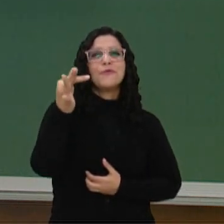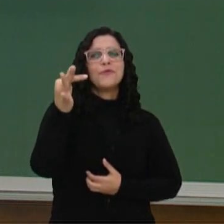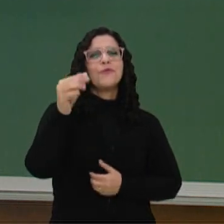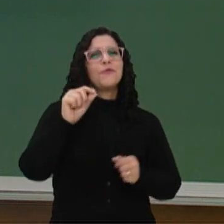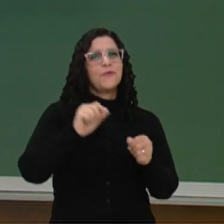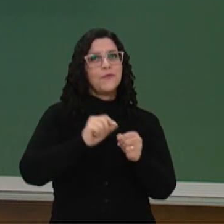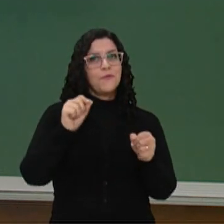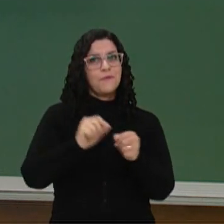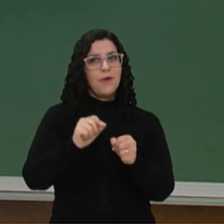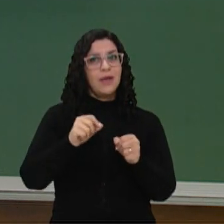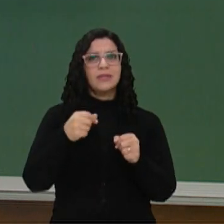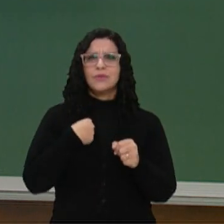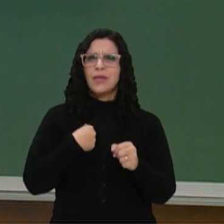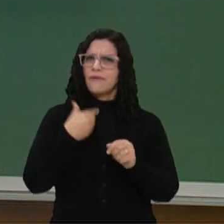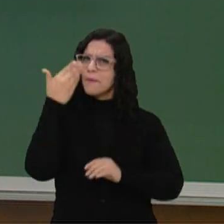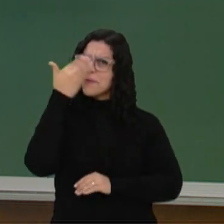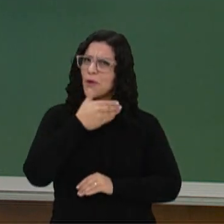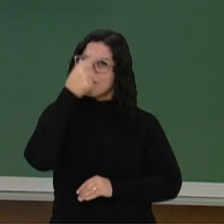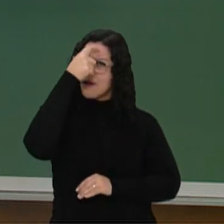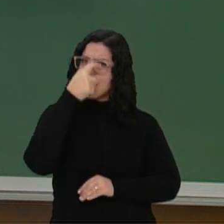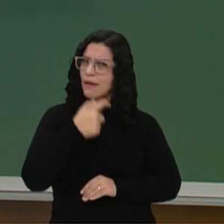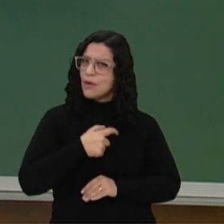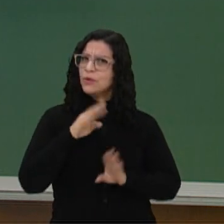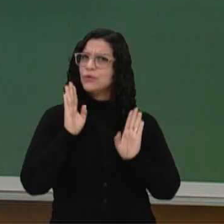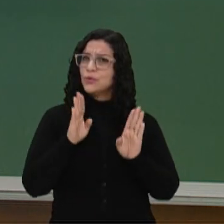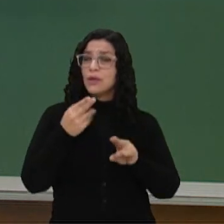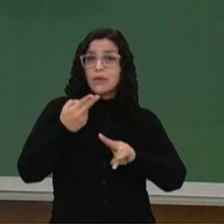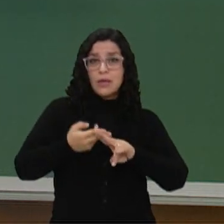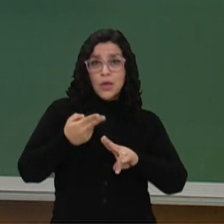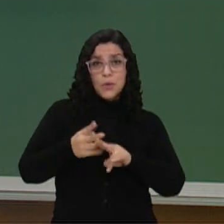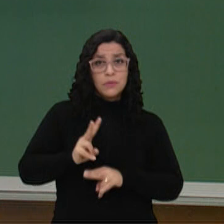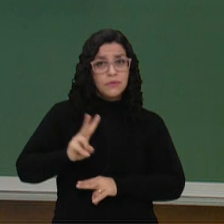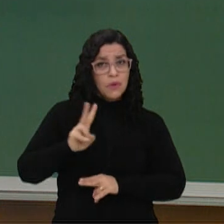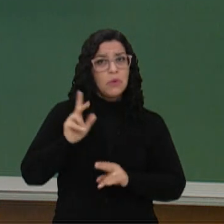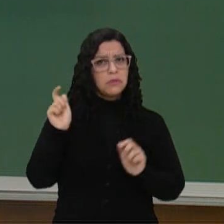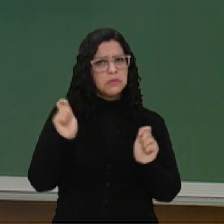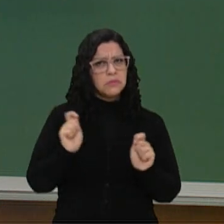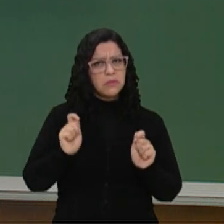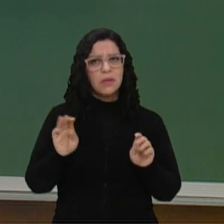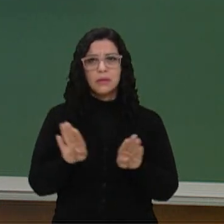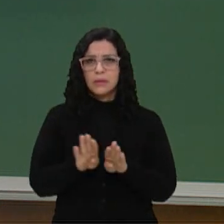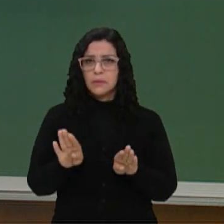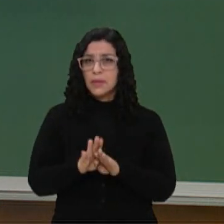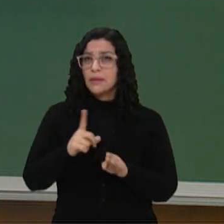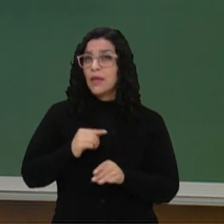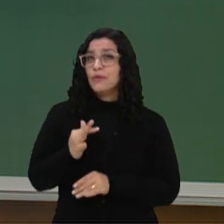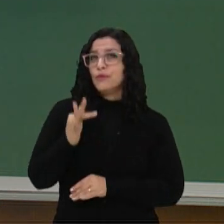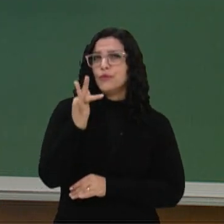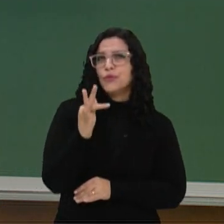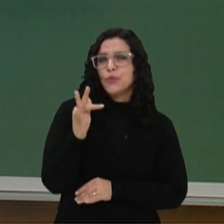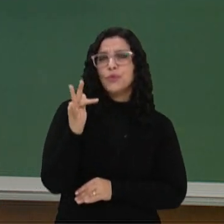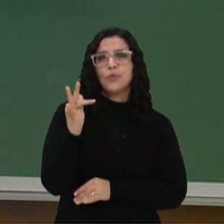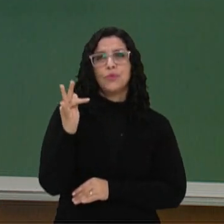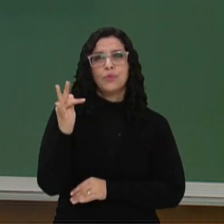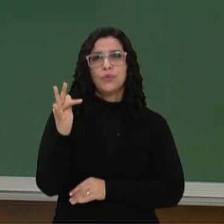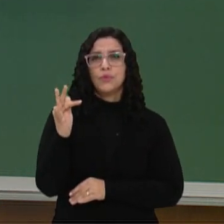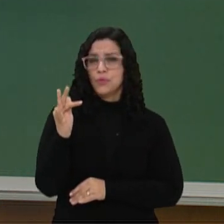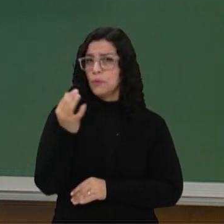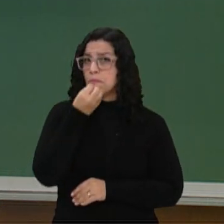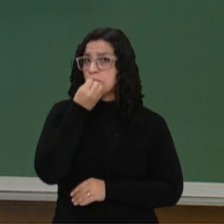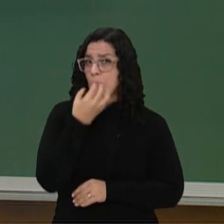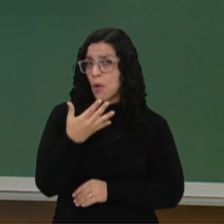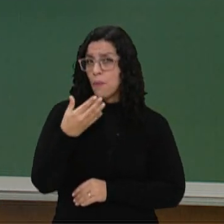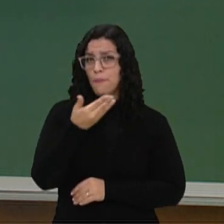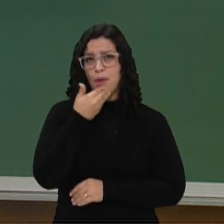farão uma boa prova. Quem utiliza esses valores, por consequência, terá um bom resultado diante de